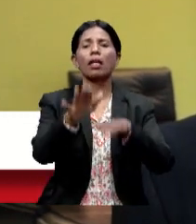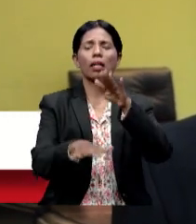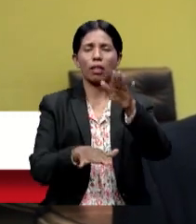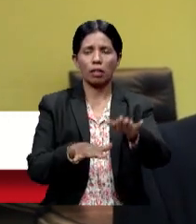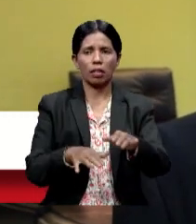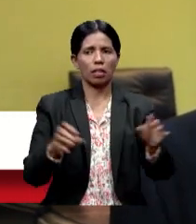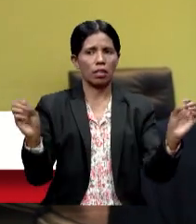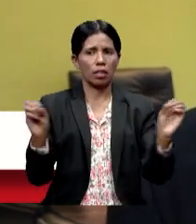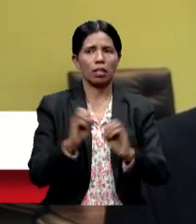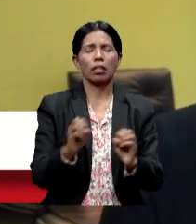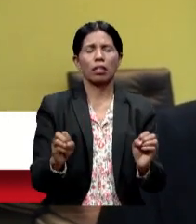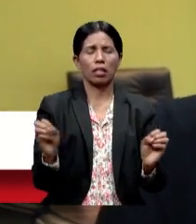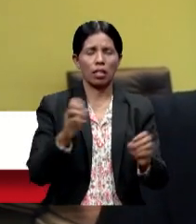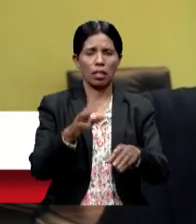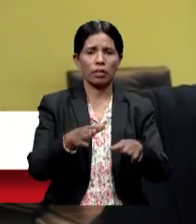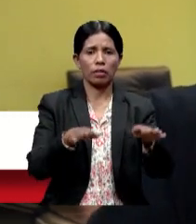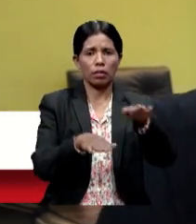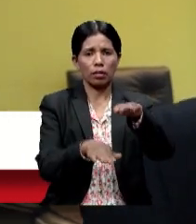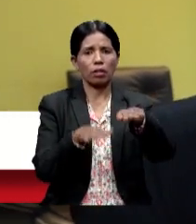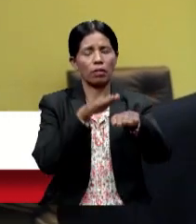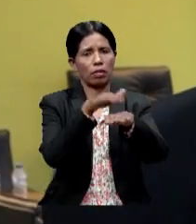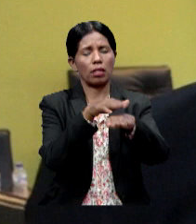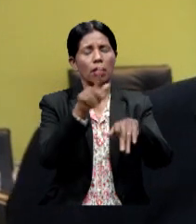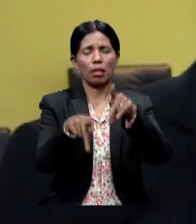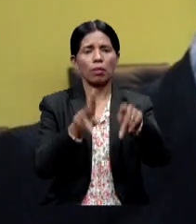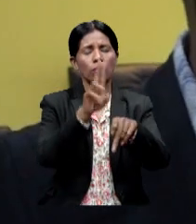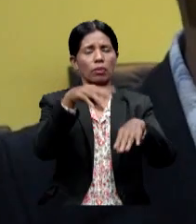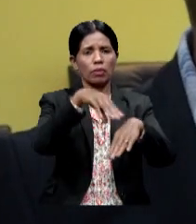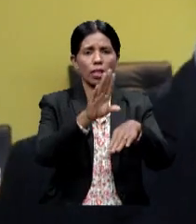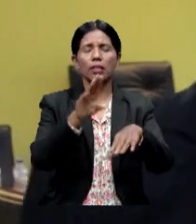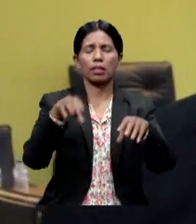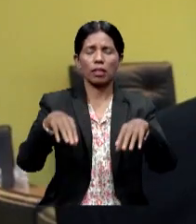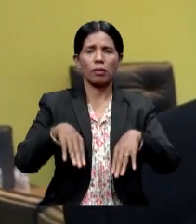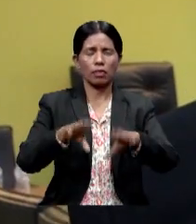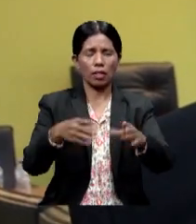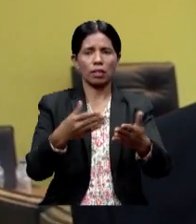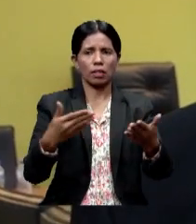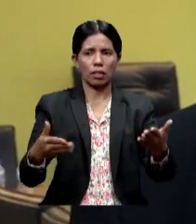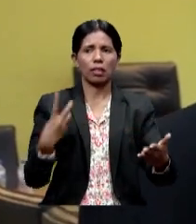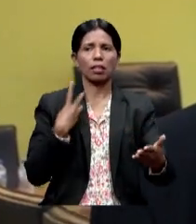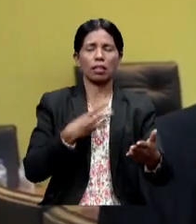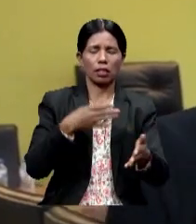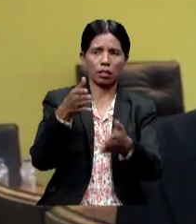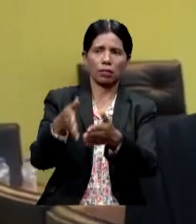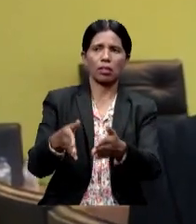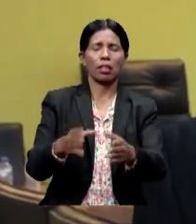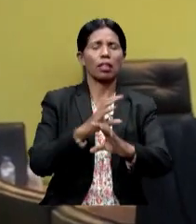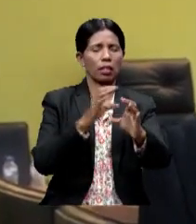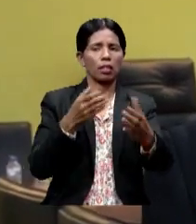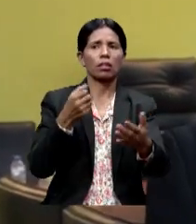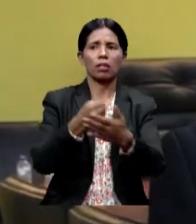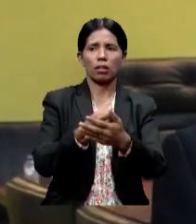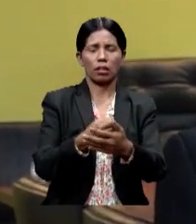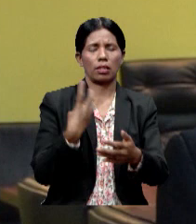La trotuar la os para ematu usa para huri fang fali sasan. Depois, ita la ha soru sasan, ita tumba estrada, karet soki, ita tumba